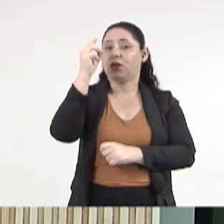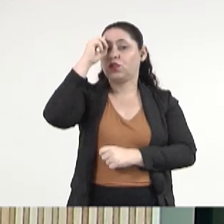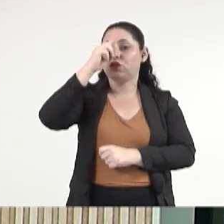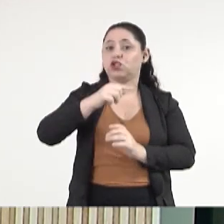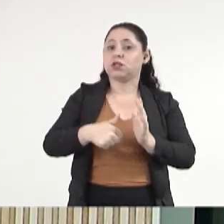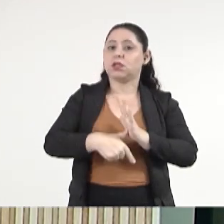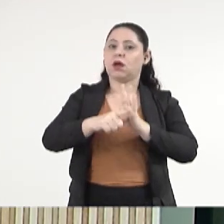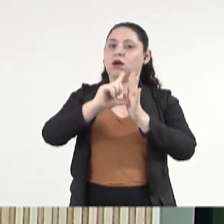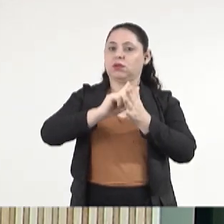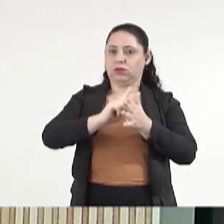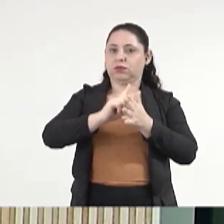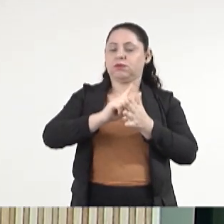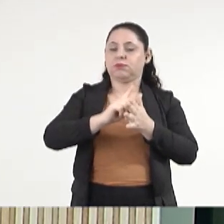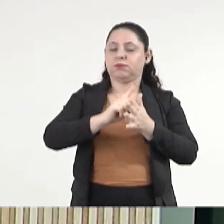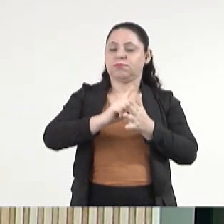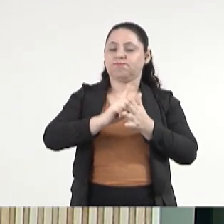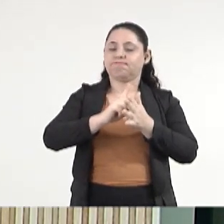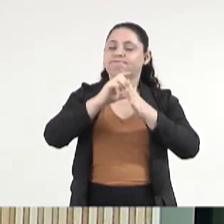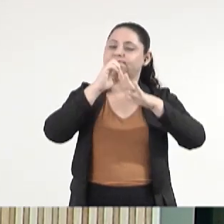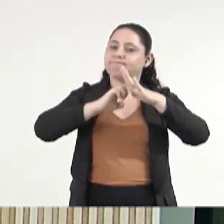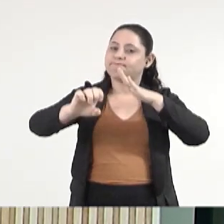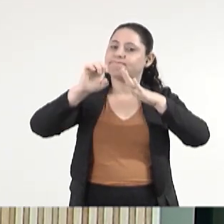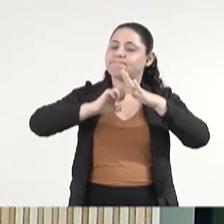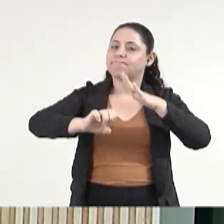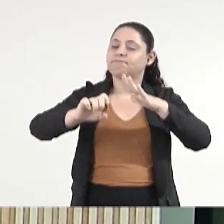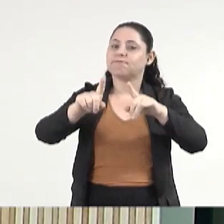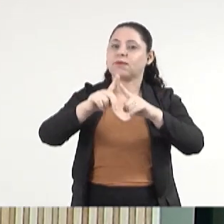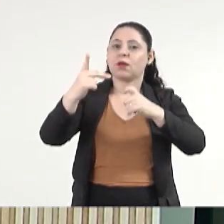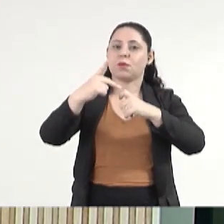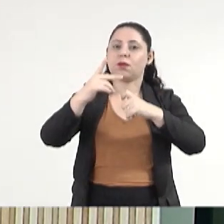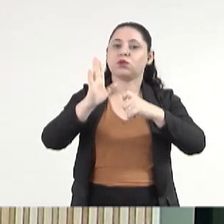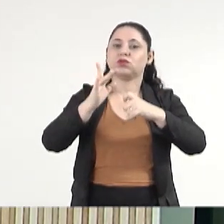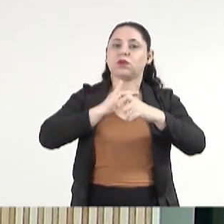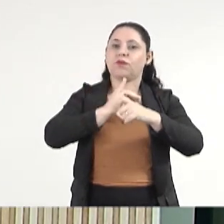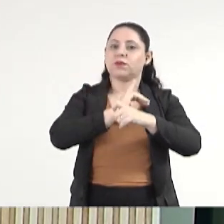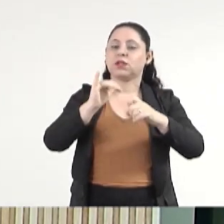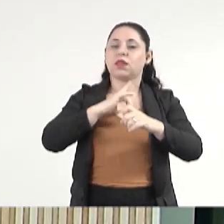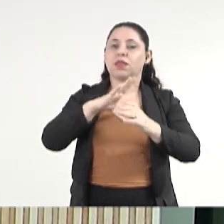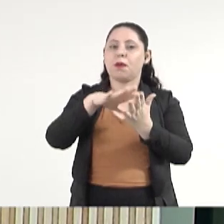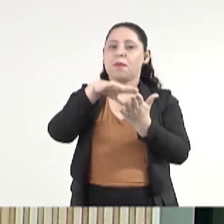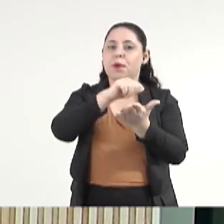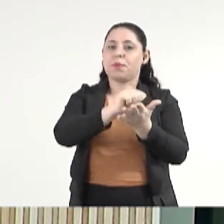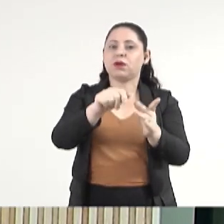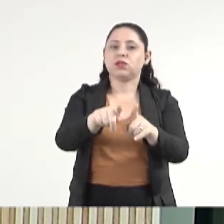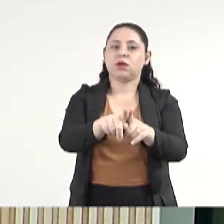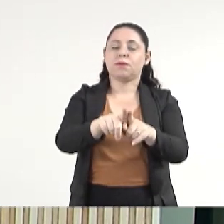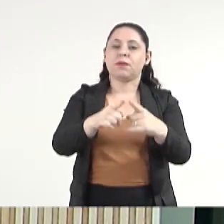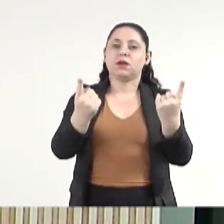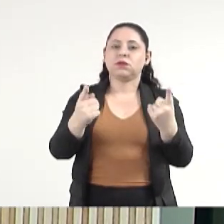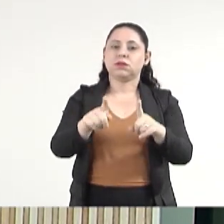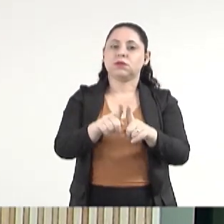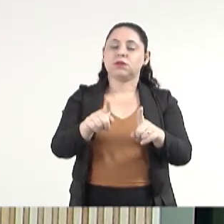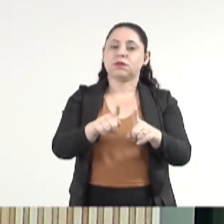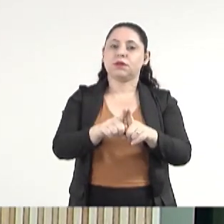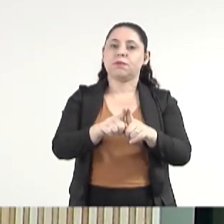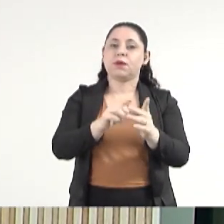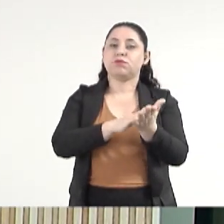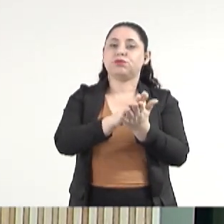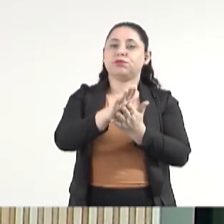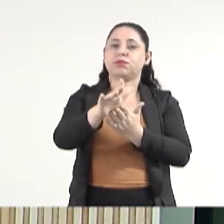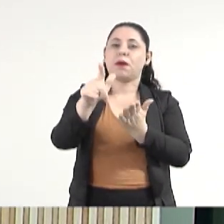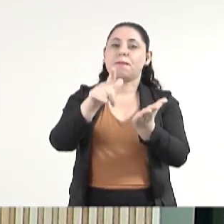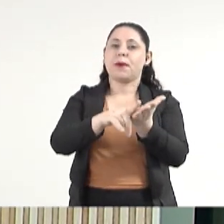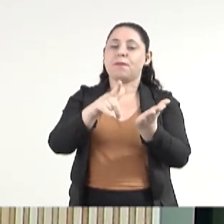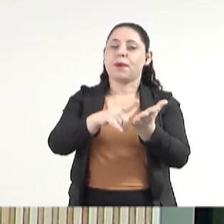ter 30 dias de antecedência por meio eletrônico. Vários planos de saúde já têm seus aplicativos, mas também pelo meio impresso.